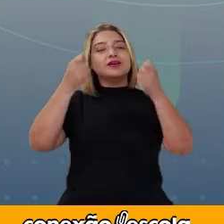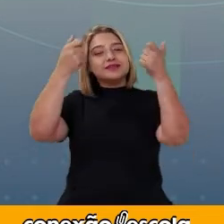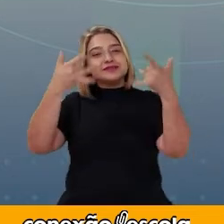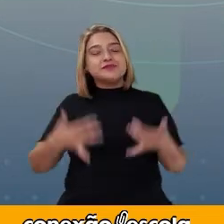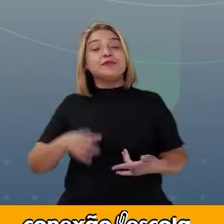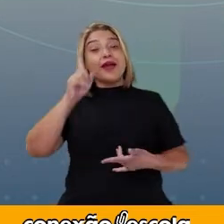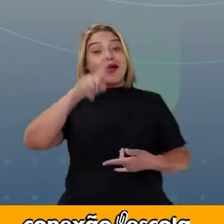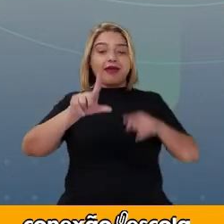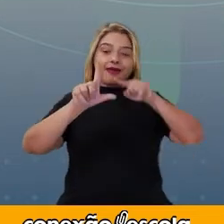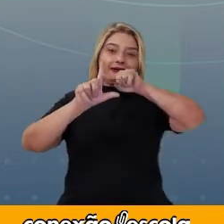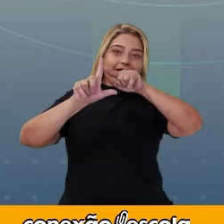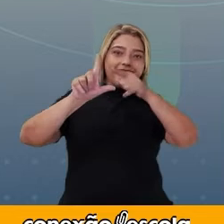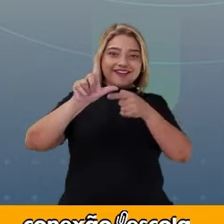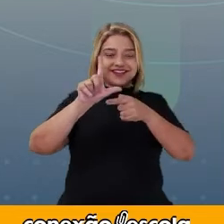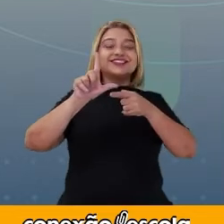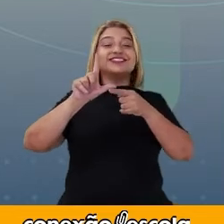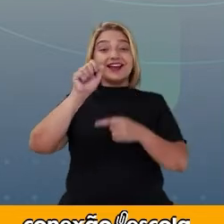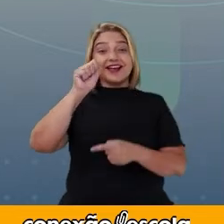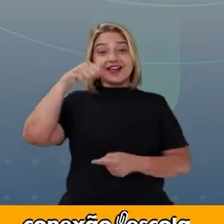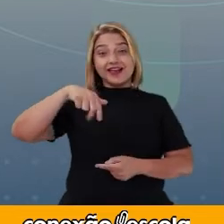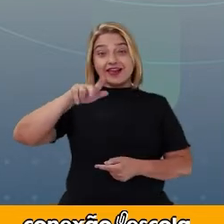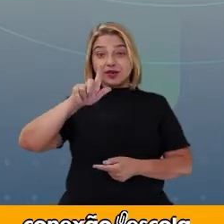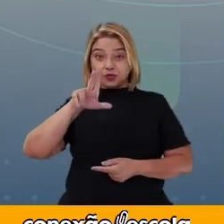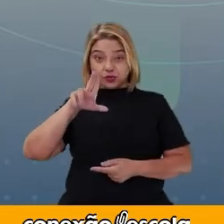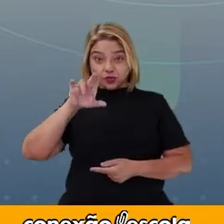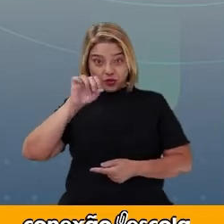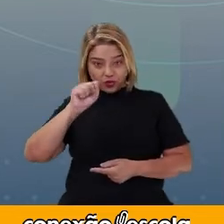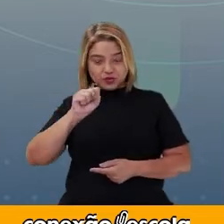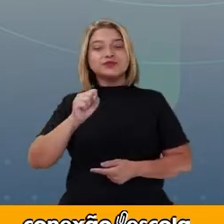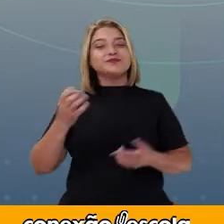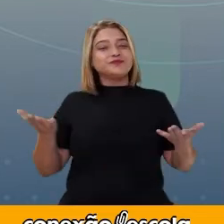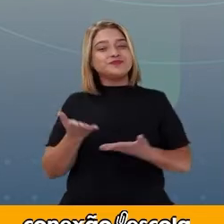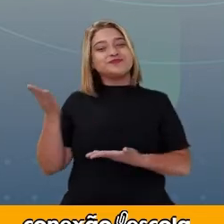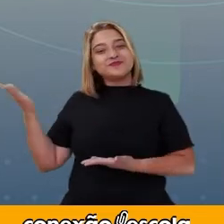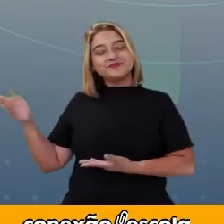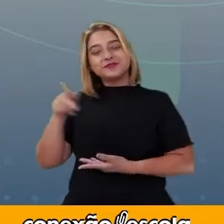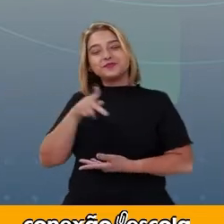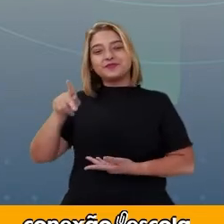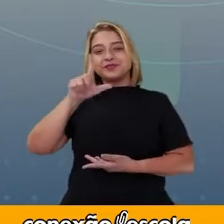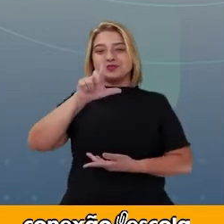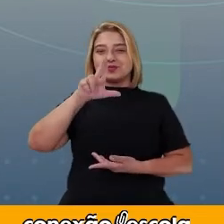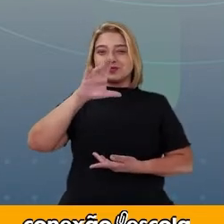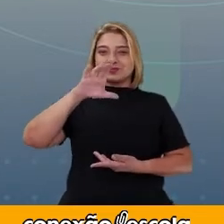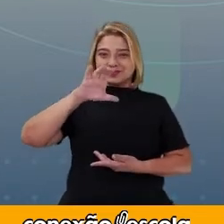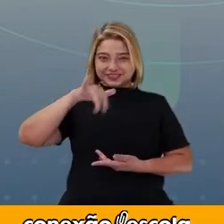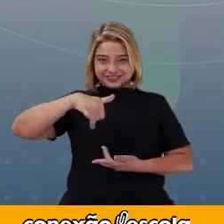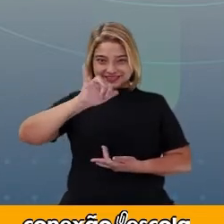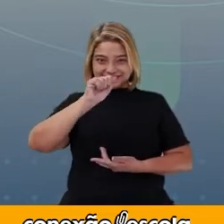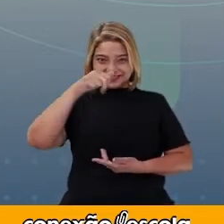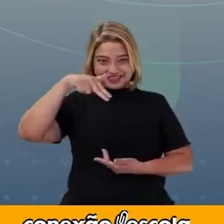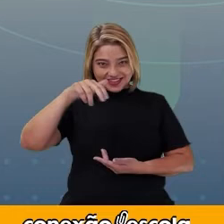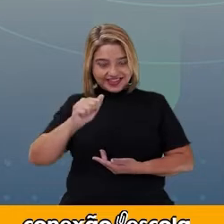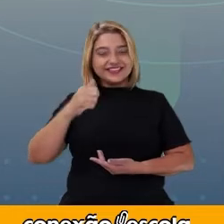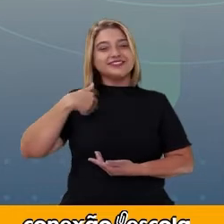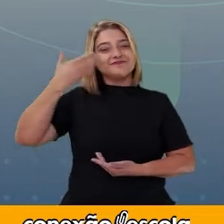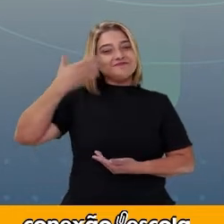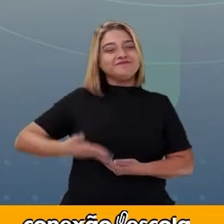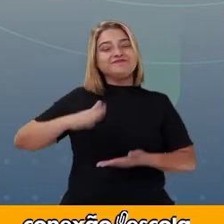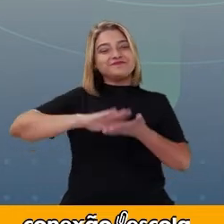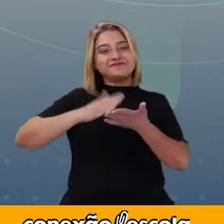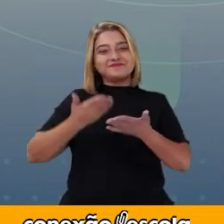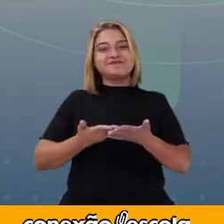os ângulos. Como vocês já sabem, eu sou a professora Luciana. Ao meu lado, nossa querida